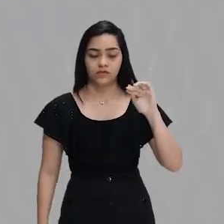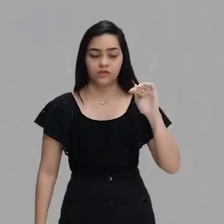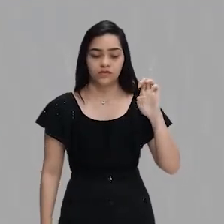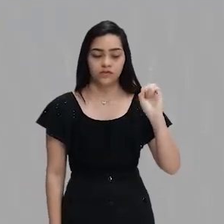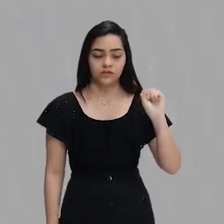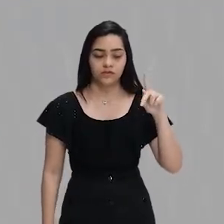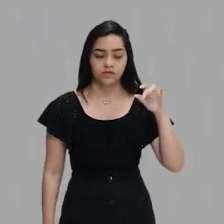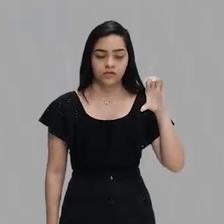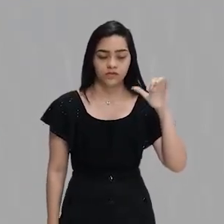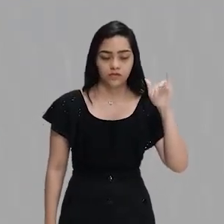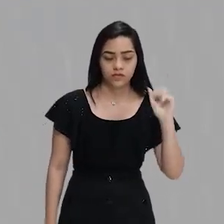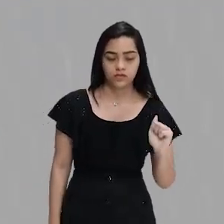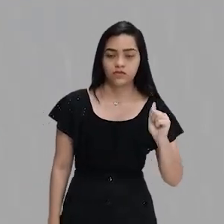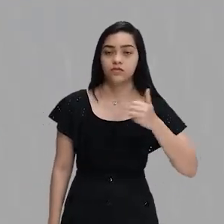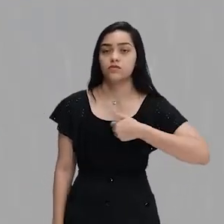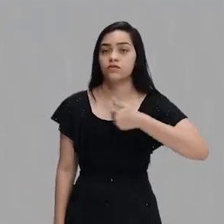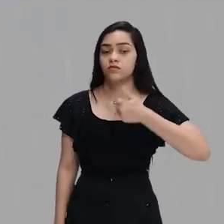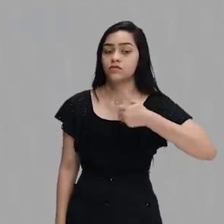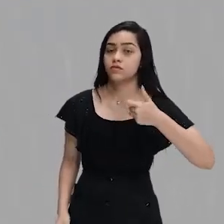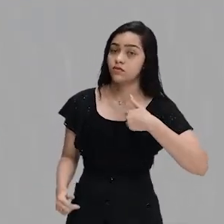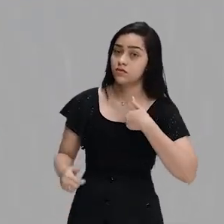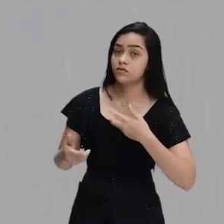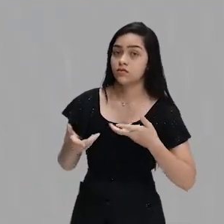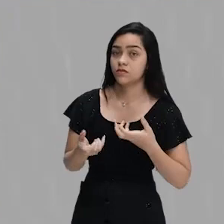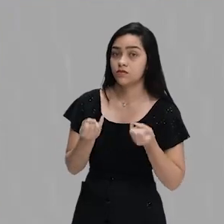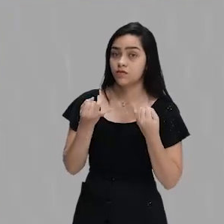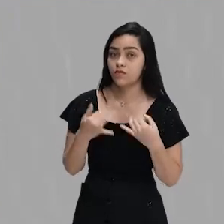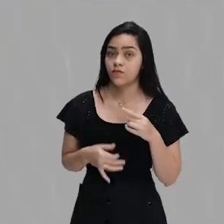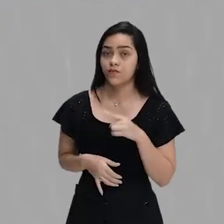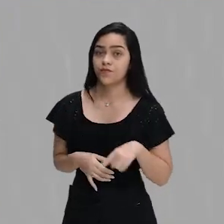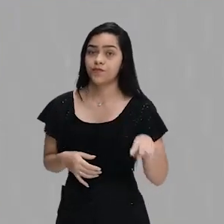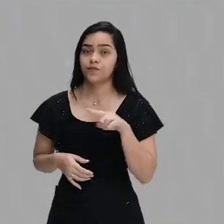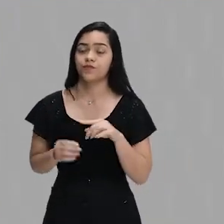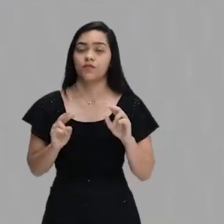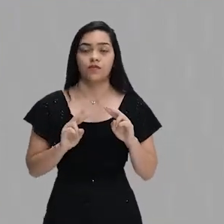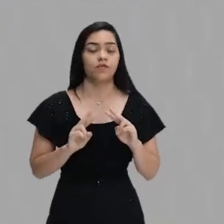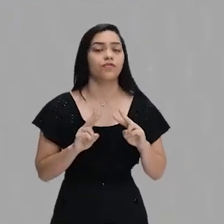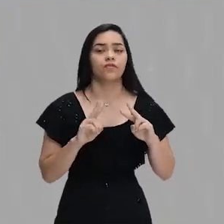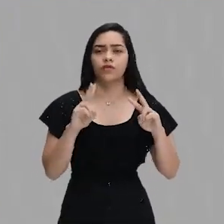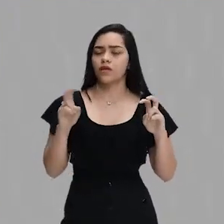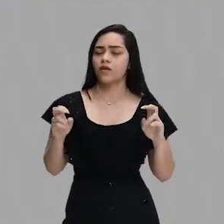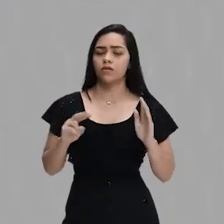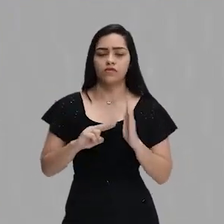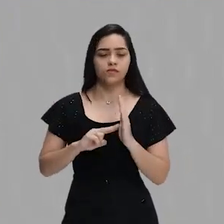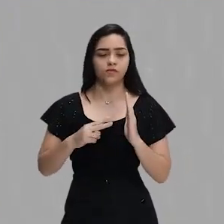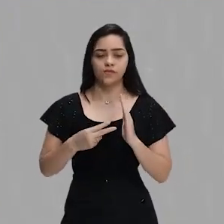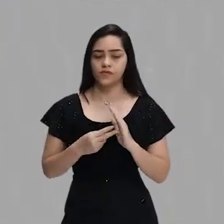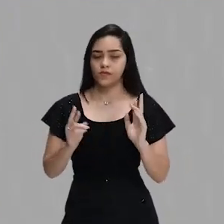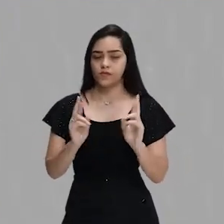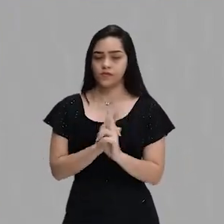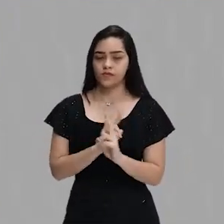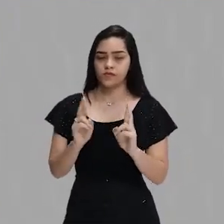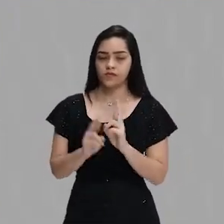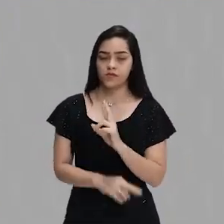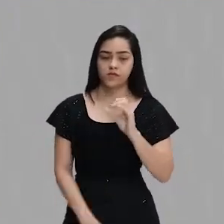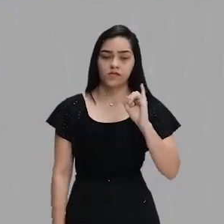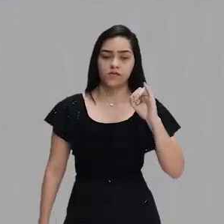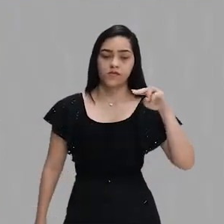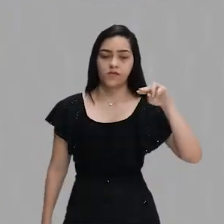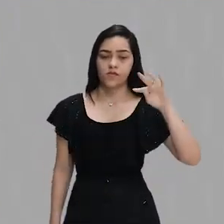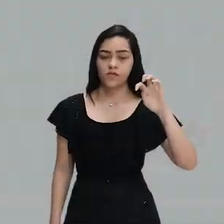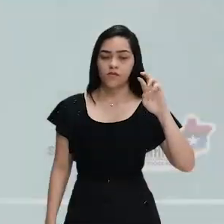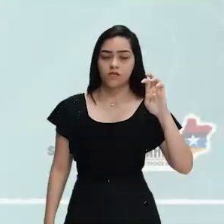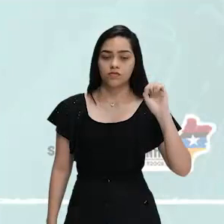Então, vamos aqui à primeira parte. Eu quero falar com vocês sobre o conceito, né? O que são as relações